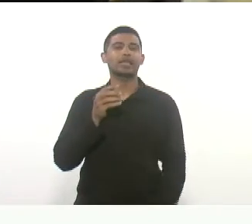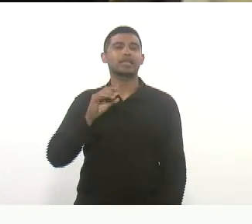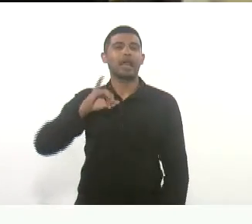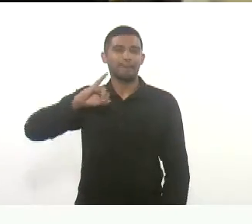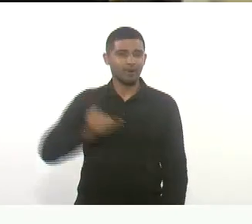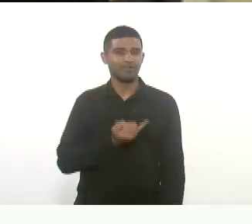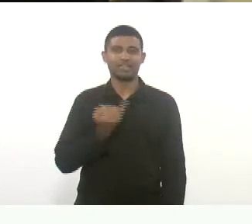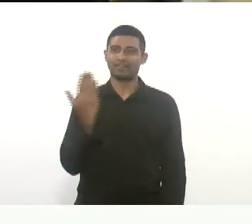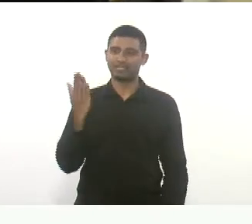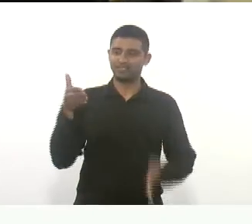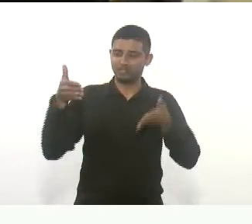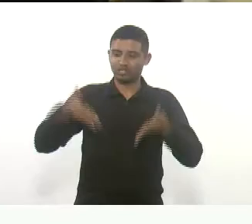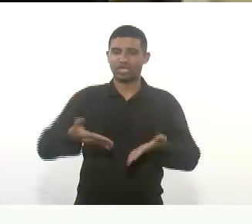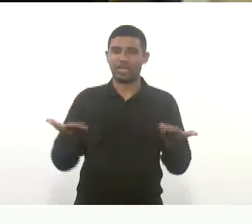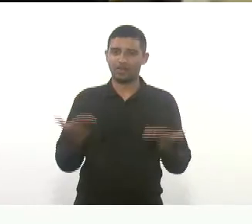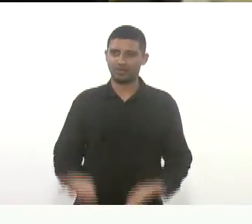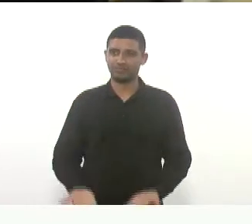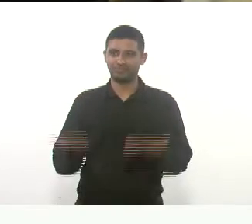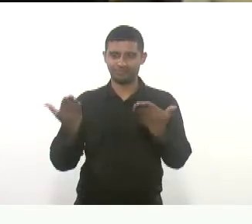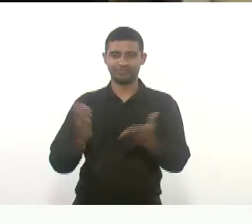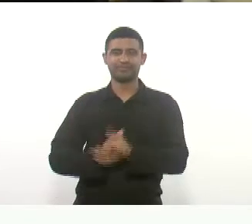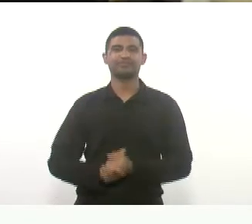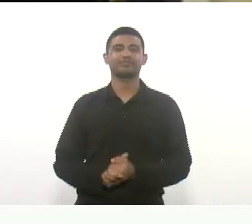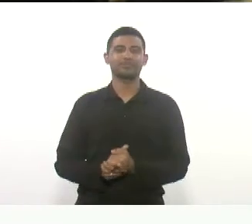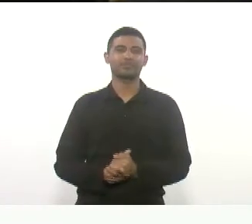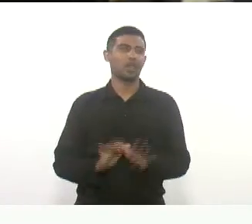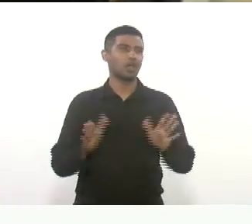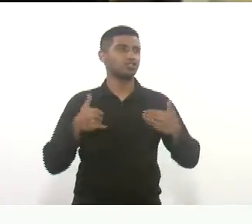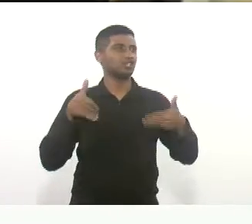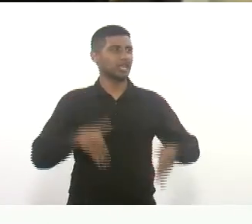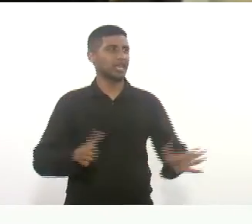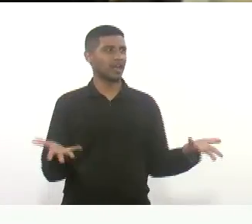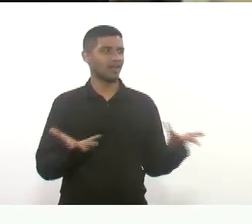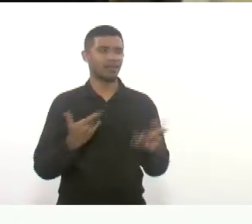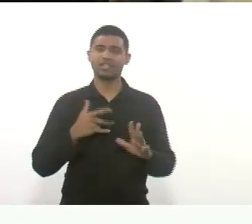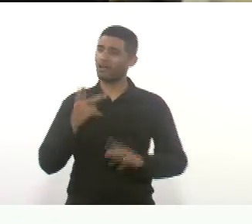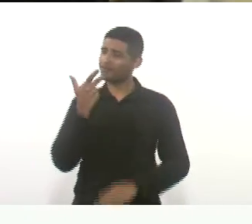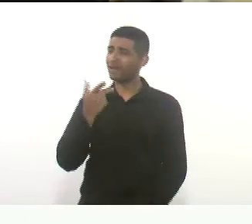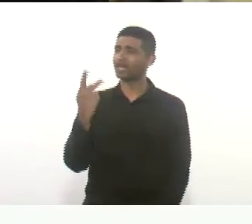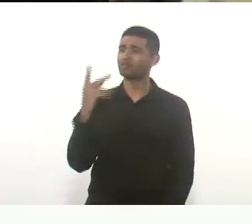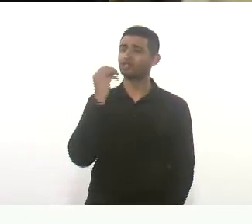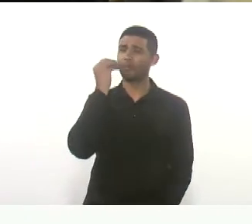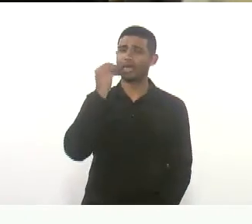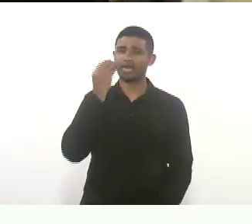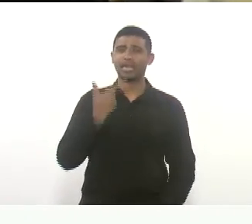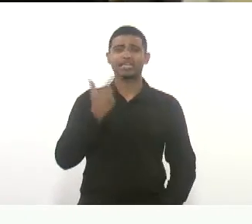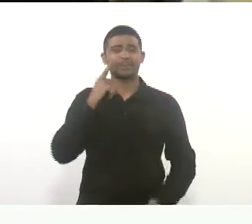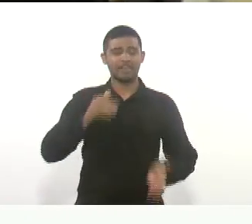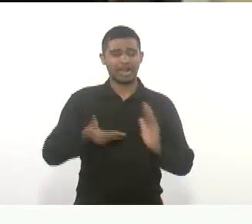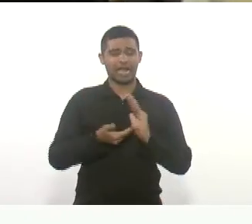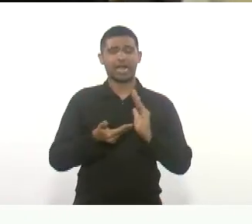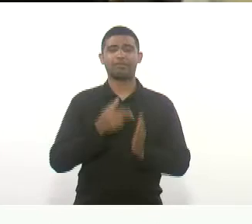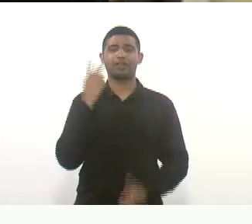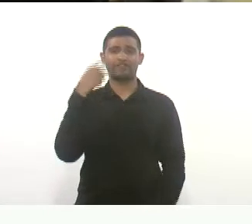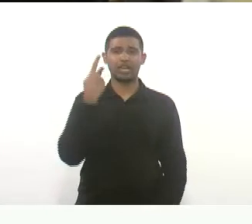chegada, já vou passar a palavra para você aí. Fala da sua experiência na Câmara de Vereadores, na implementação